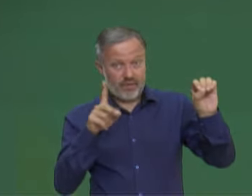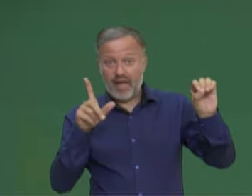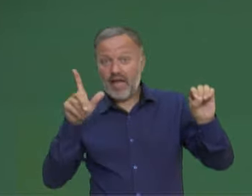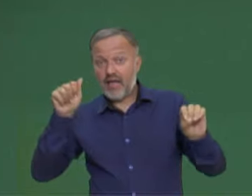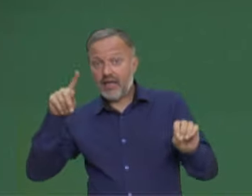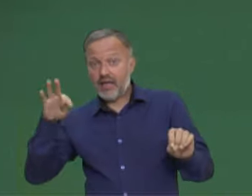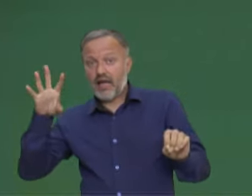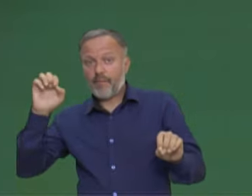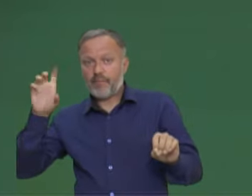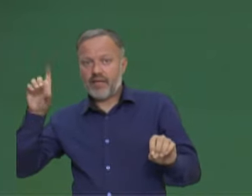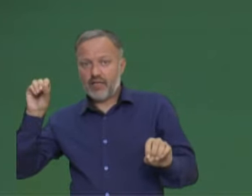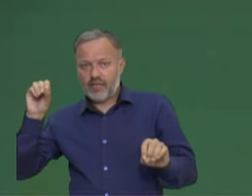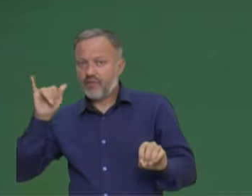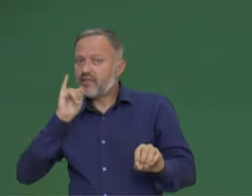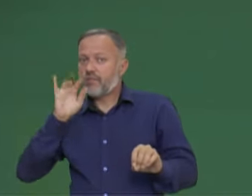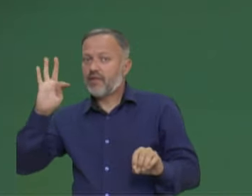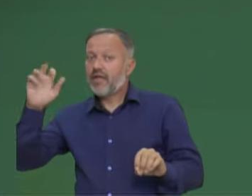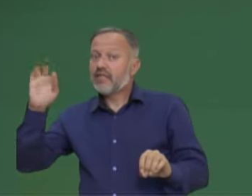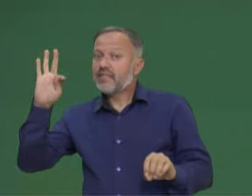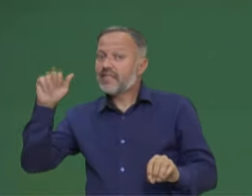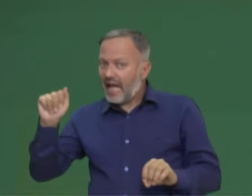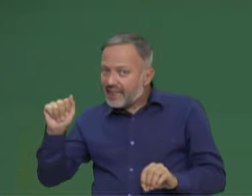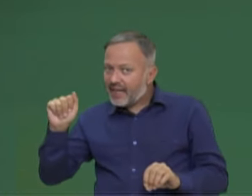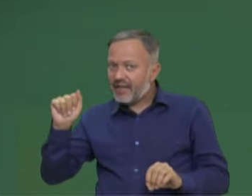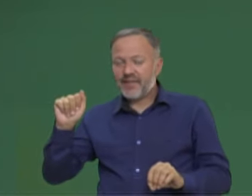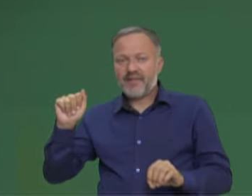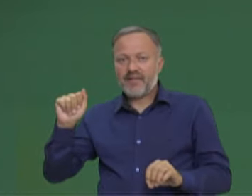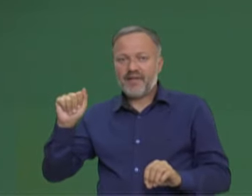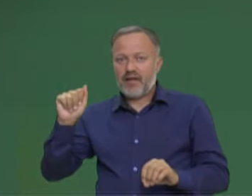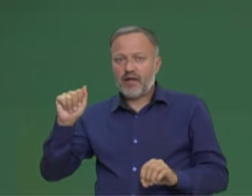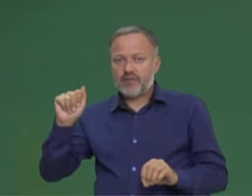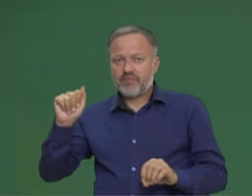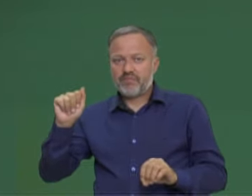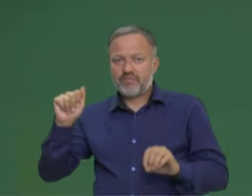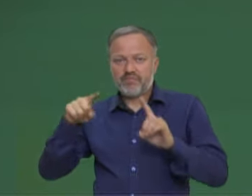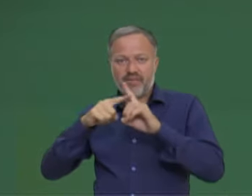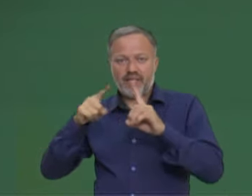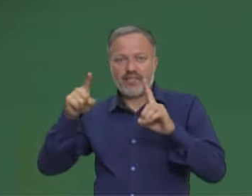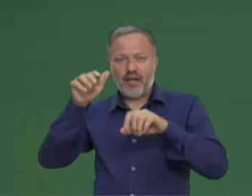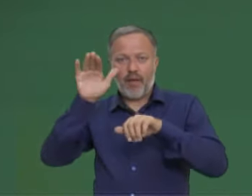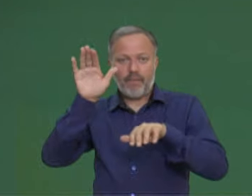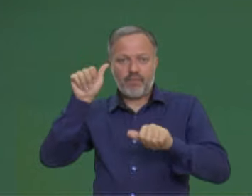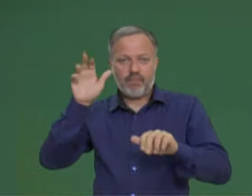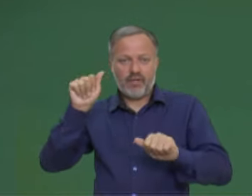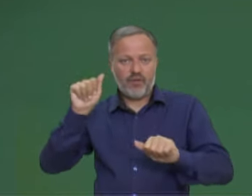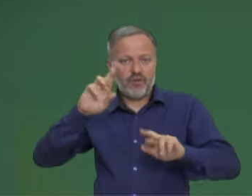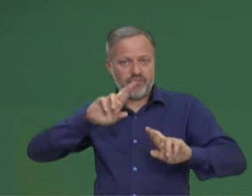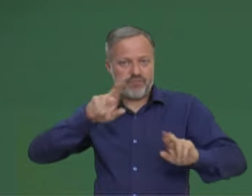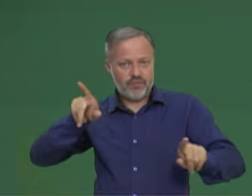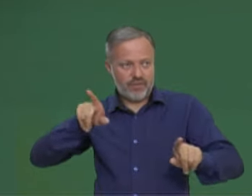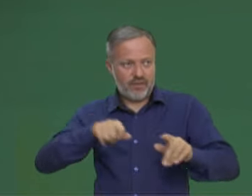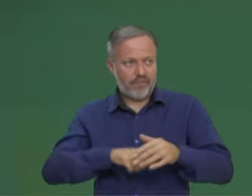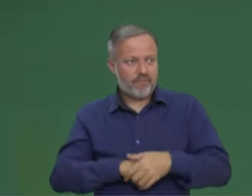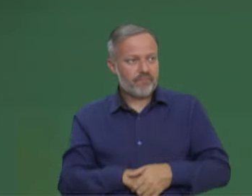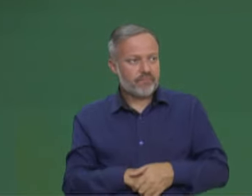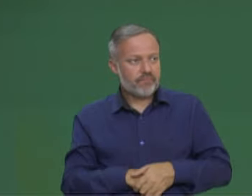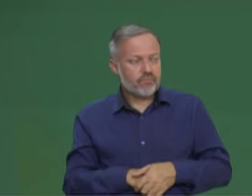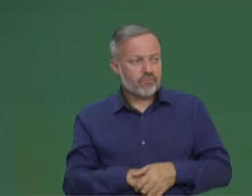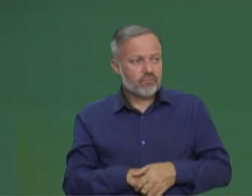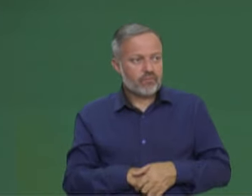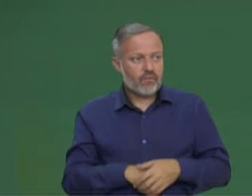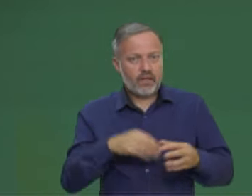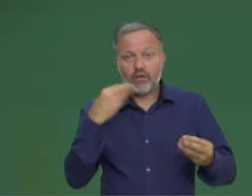Thaís, Tata. Não é. Apelido é a mesma coisa que sobrenome. Cuidado com isso. Tá, professora, e como que é